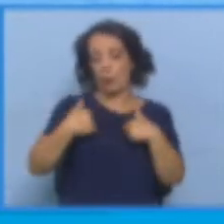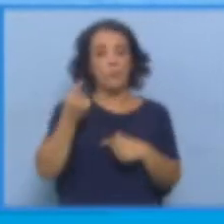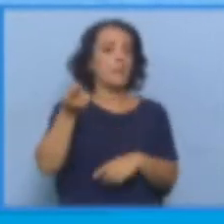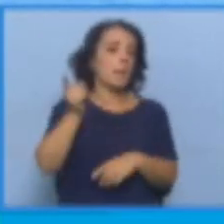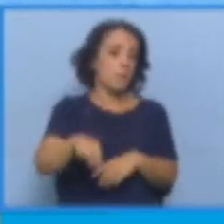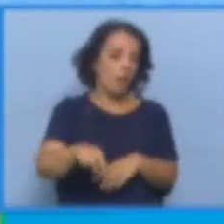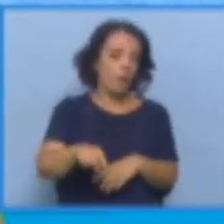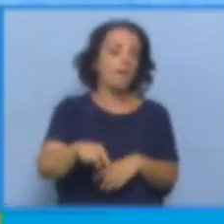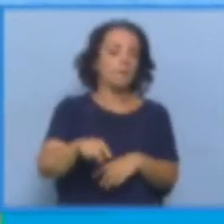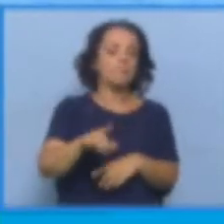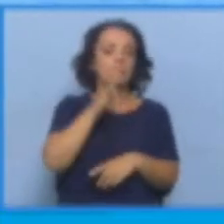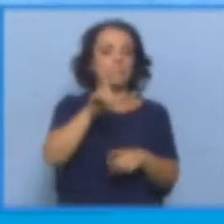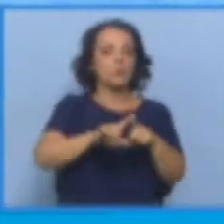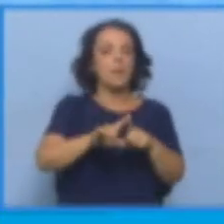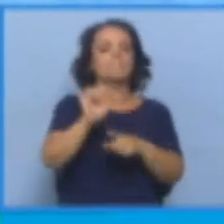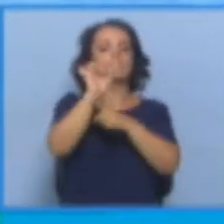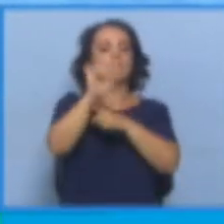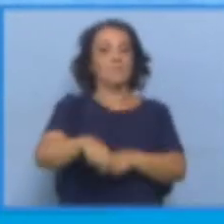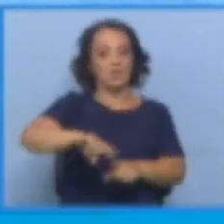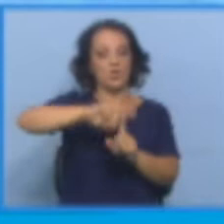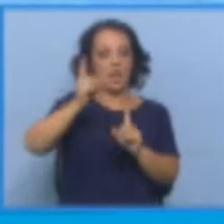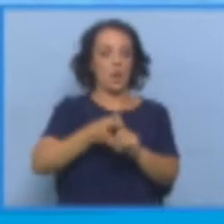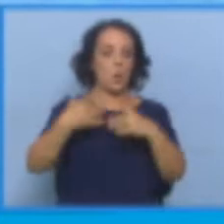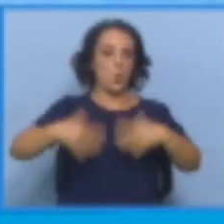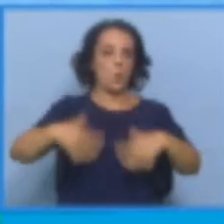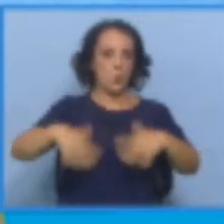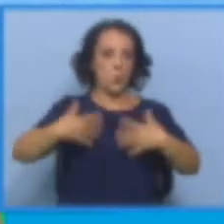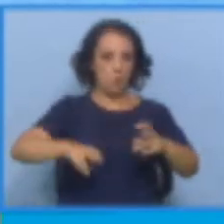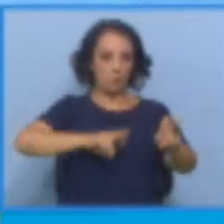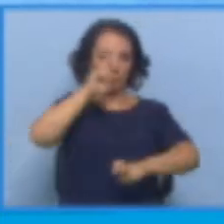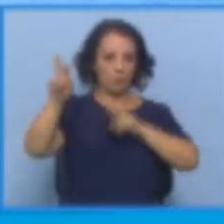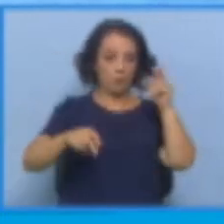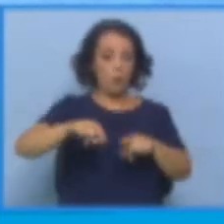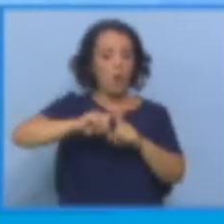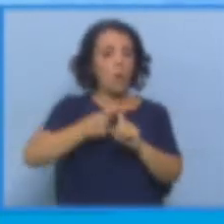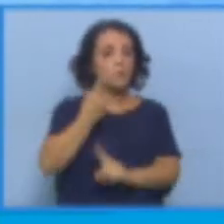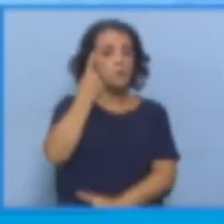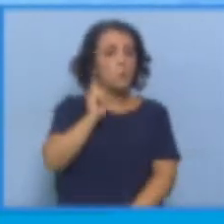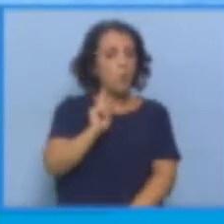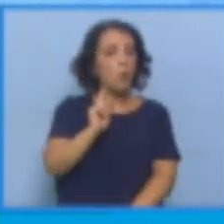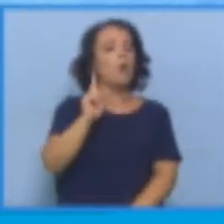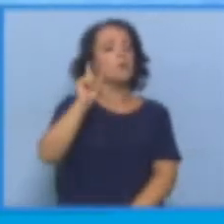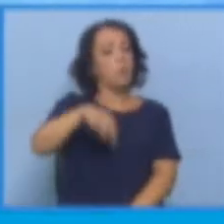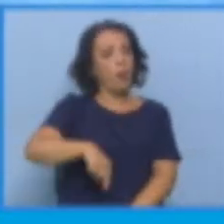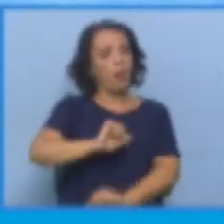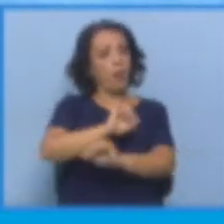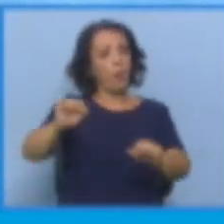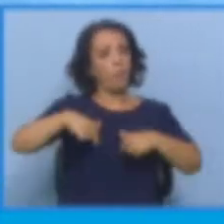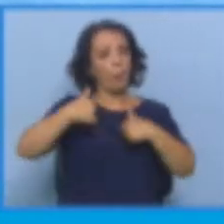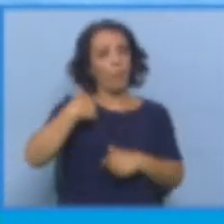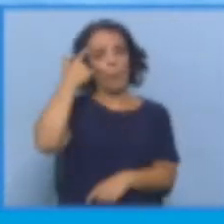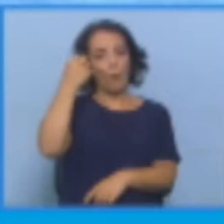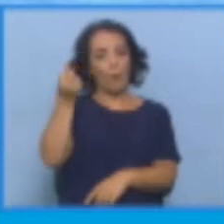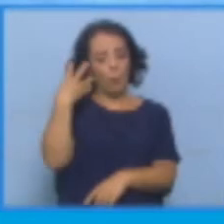seu sim a este desafio, que é este ano extraordinário da missão. Não só este ano, mas de forma a que compreendam que todos